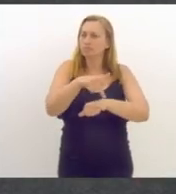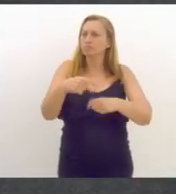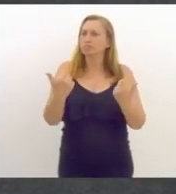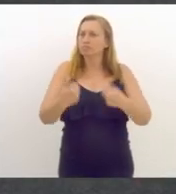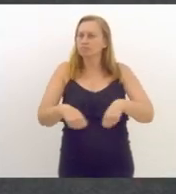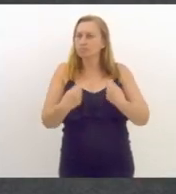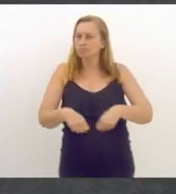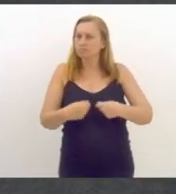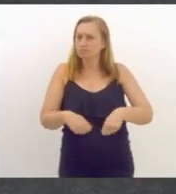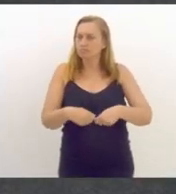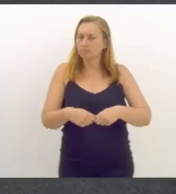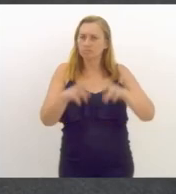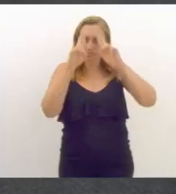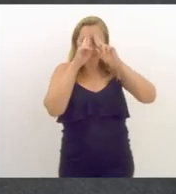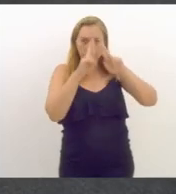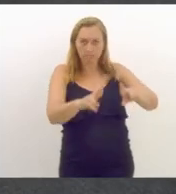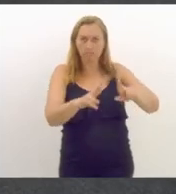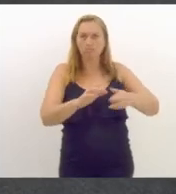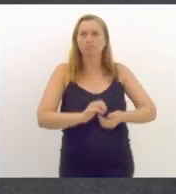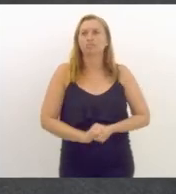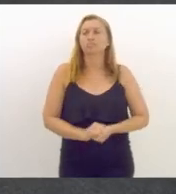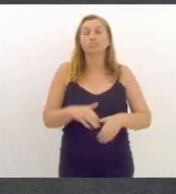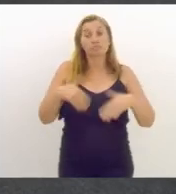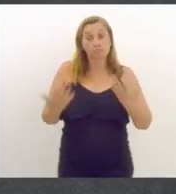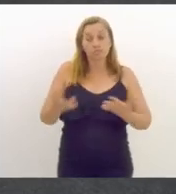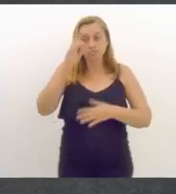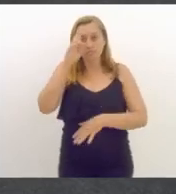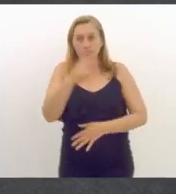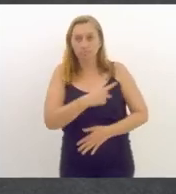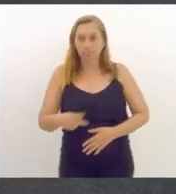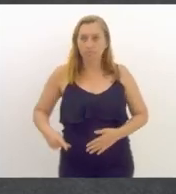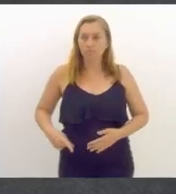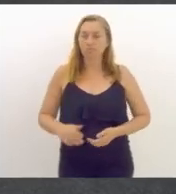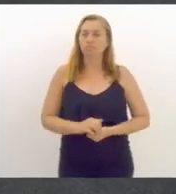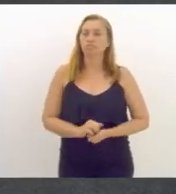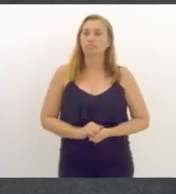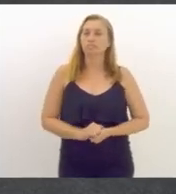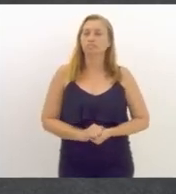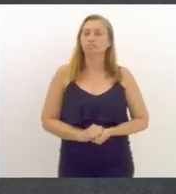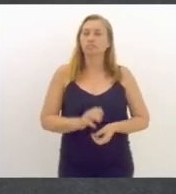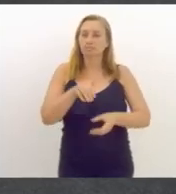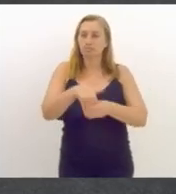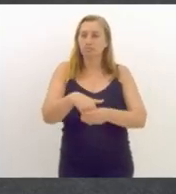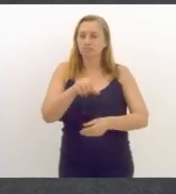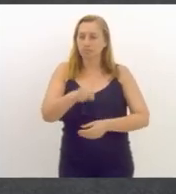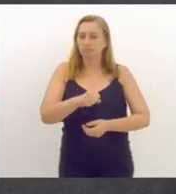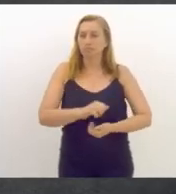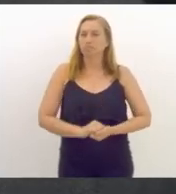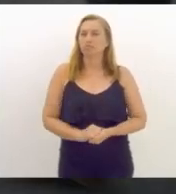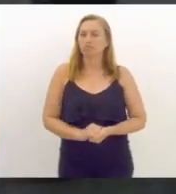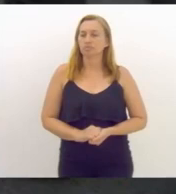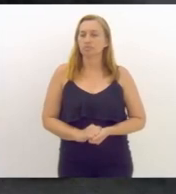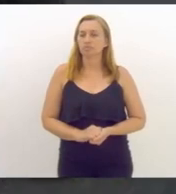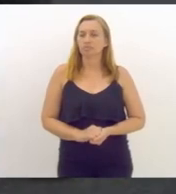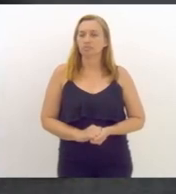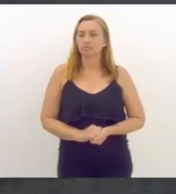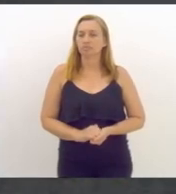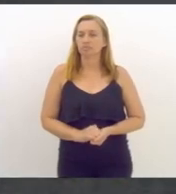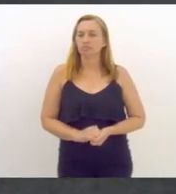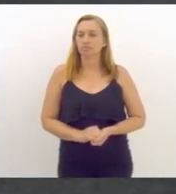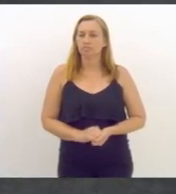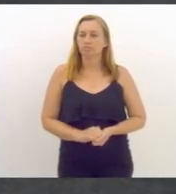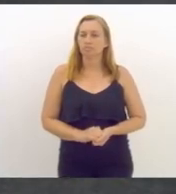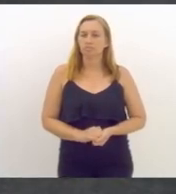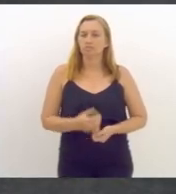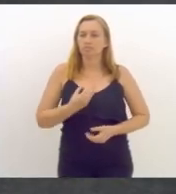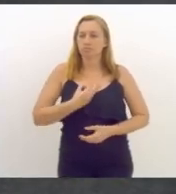precisa ser respeitado tão Presidente eu queria que consignasse o meu voto favorável a essa medalha